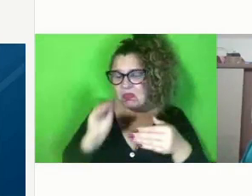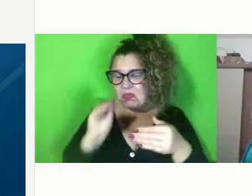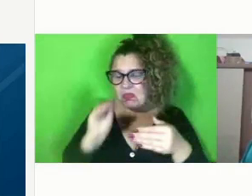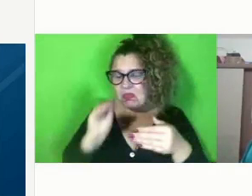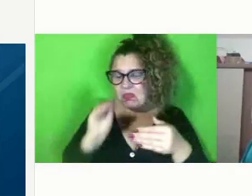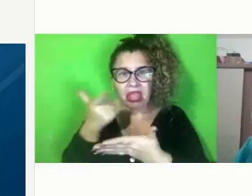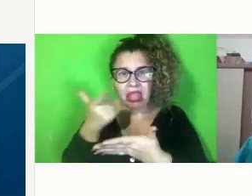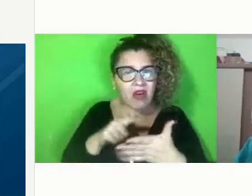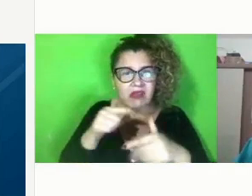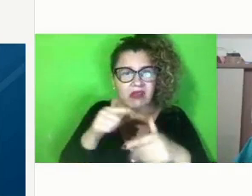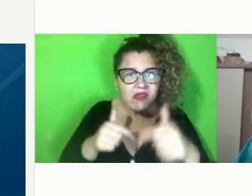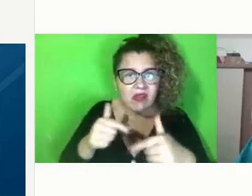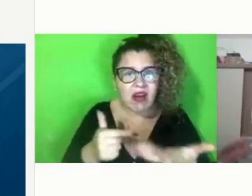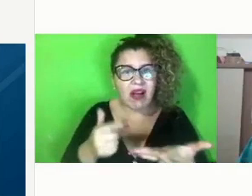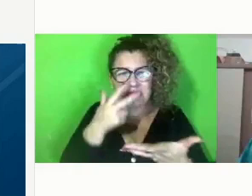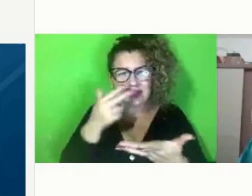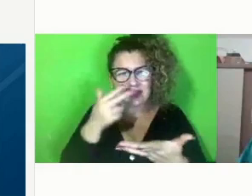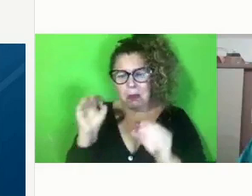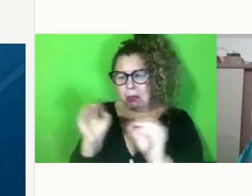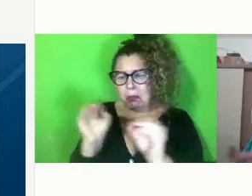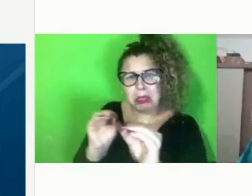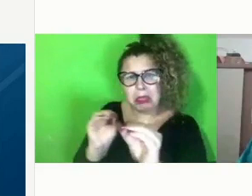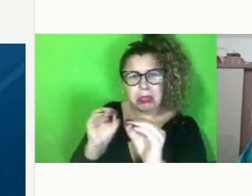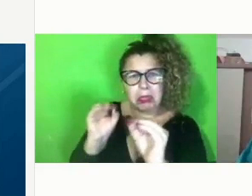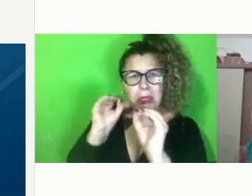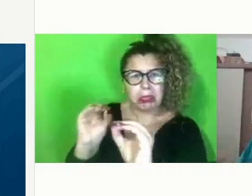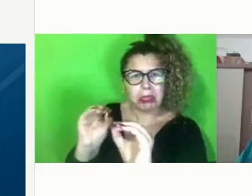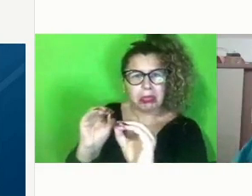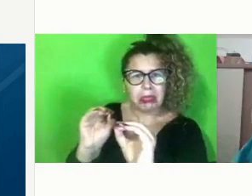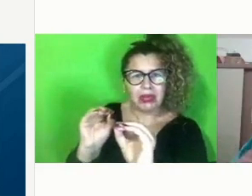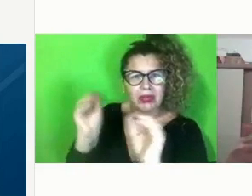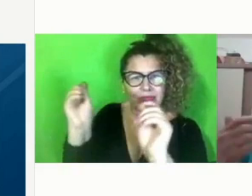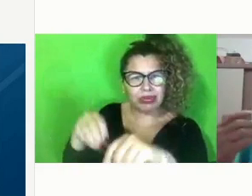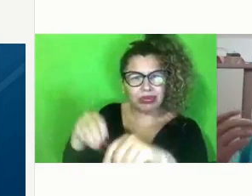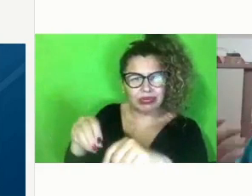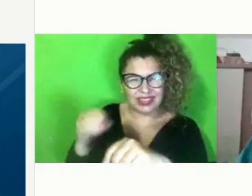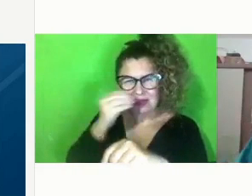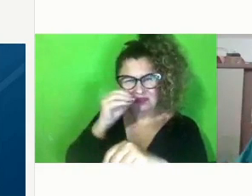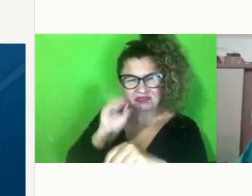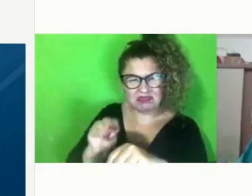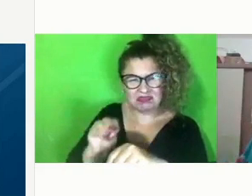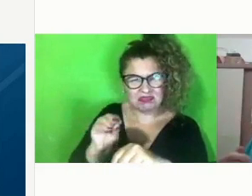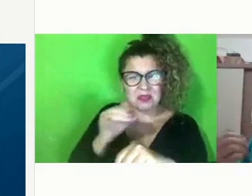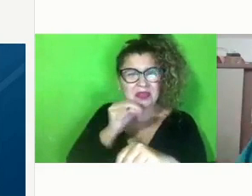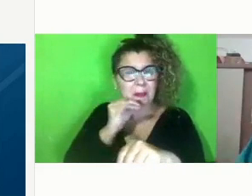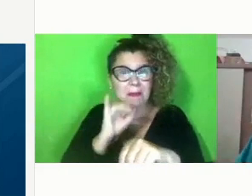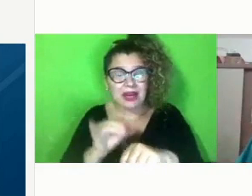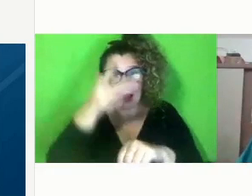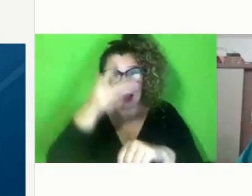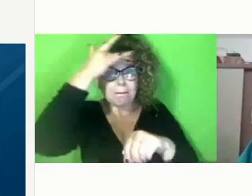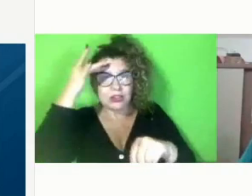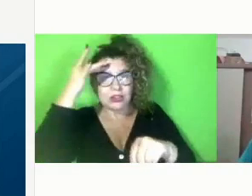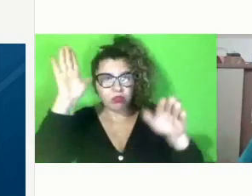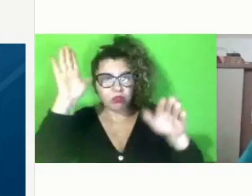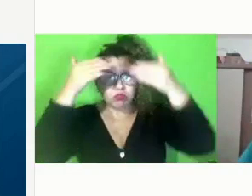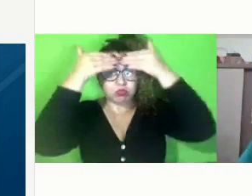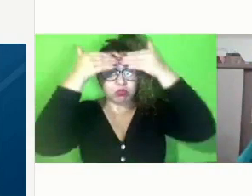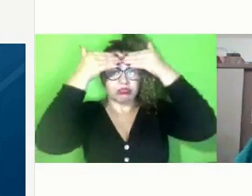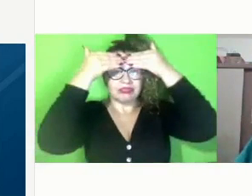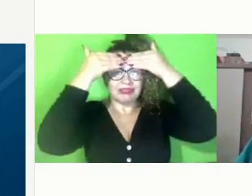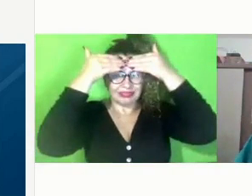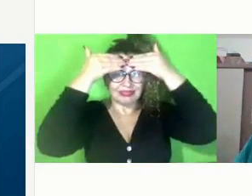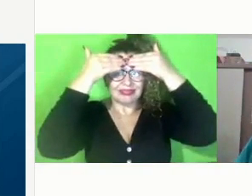ela é incapaz de satisfazer as suas necessidades sociais, morais, fisiológicas, sexuais, tá certo? Então,